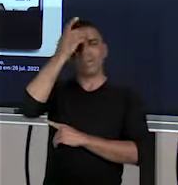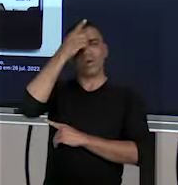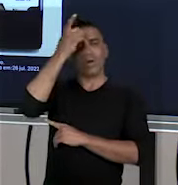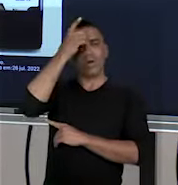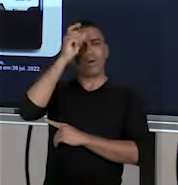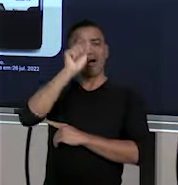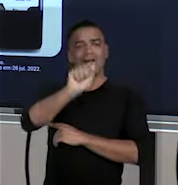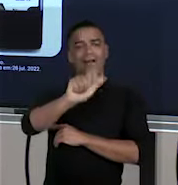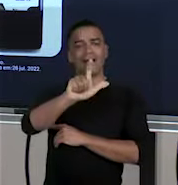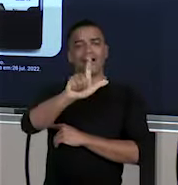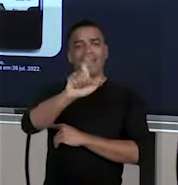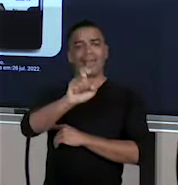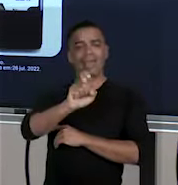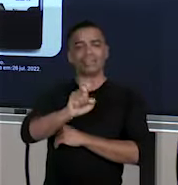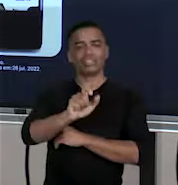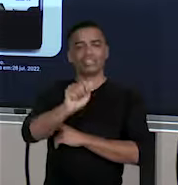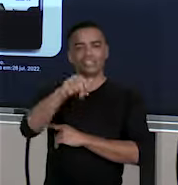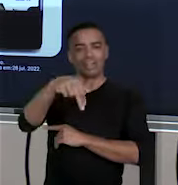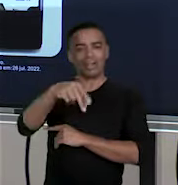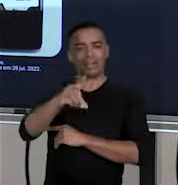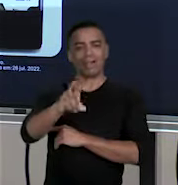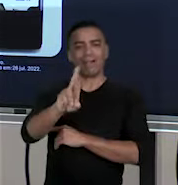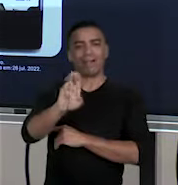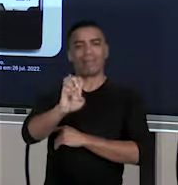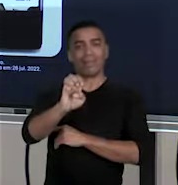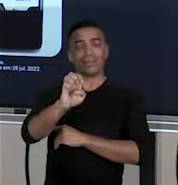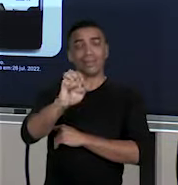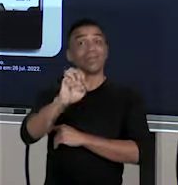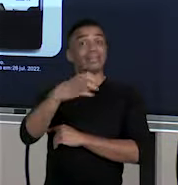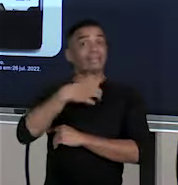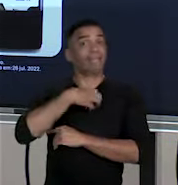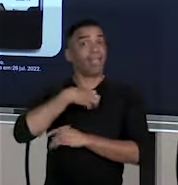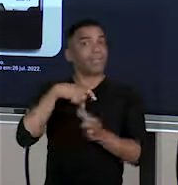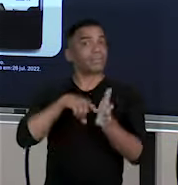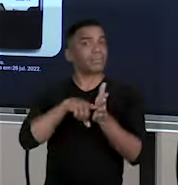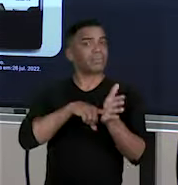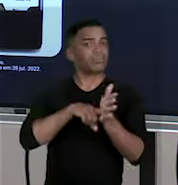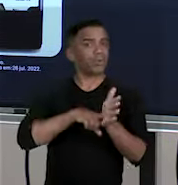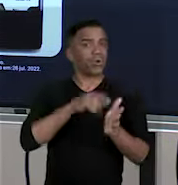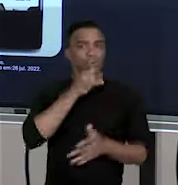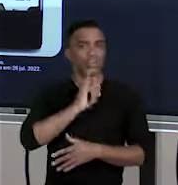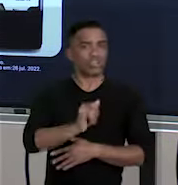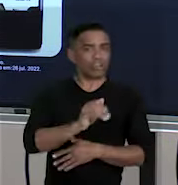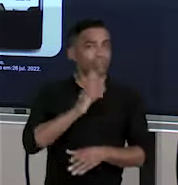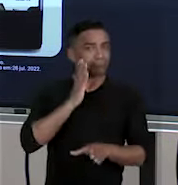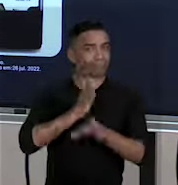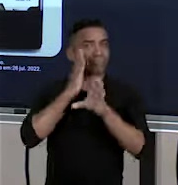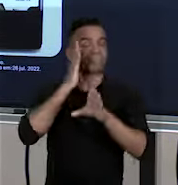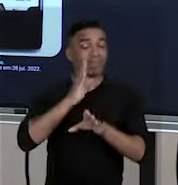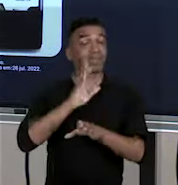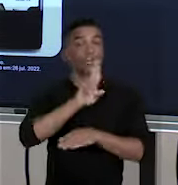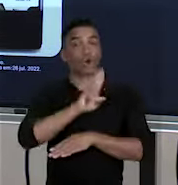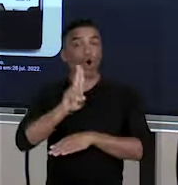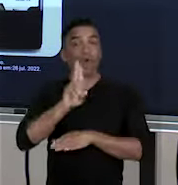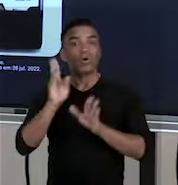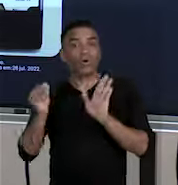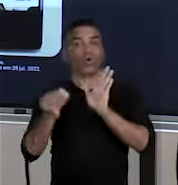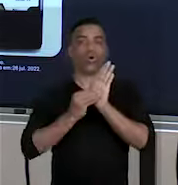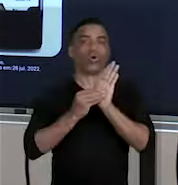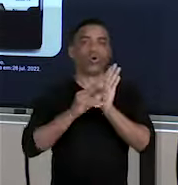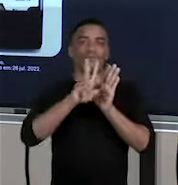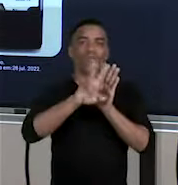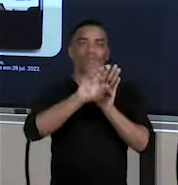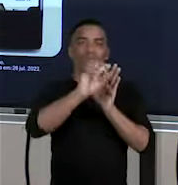grande cientista, né, que descobriu isso, então deu-se o nome de volts, que é a medida na qual a